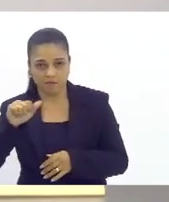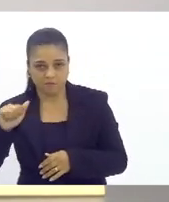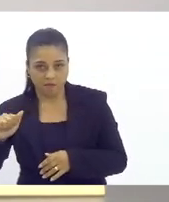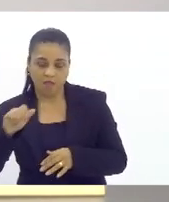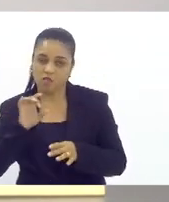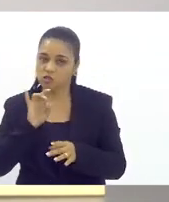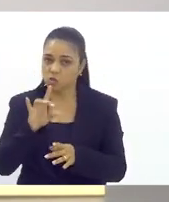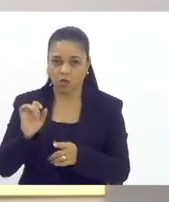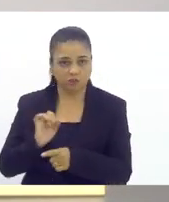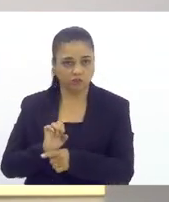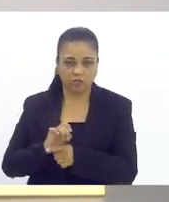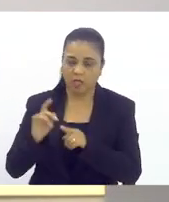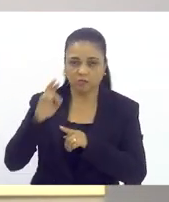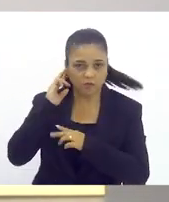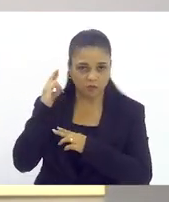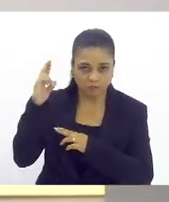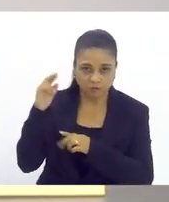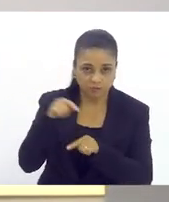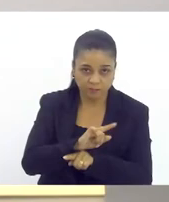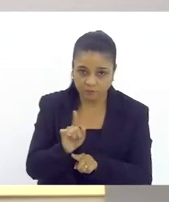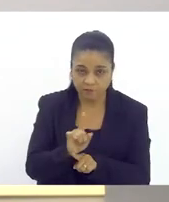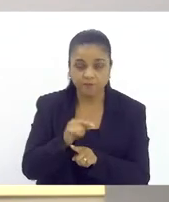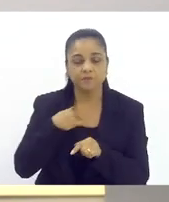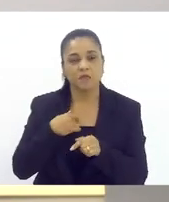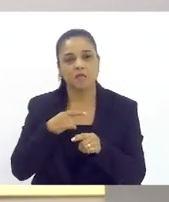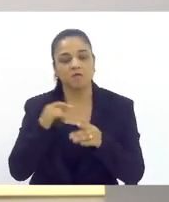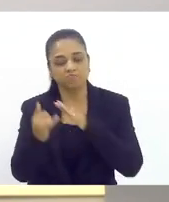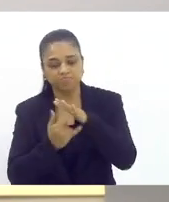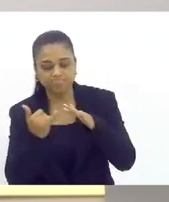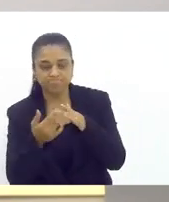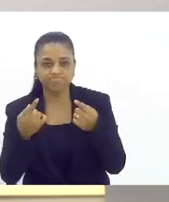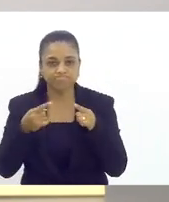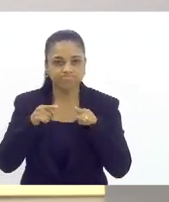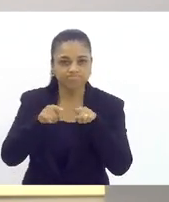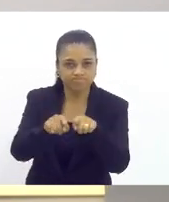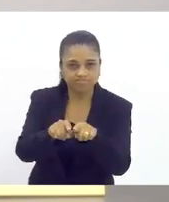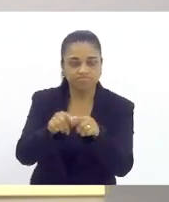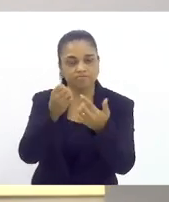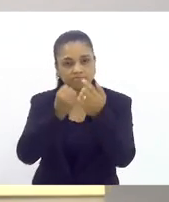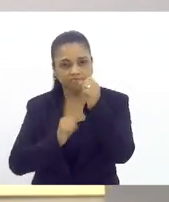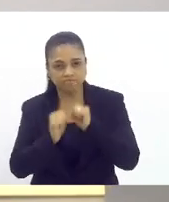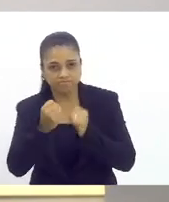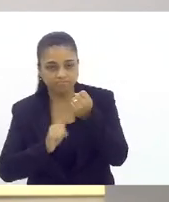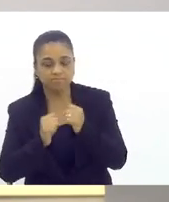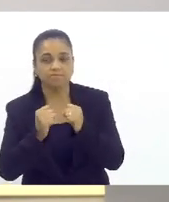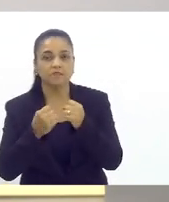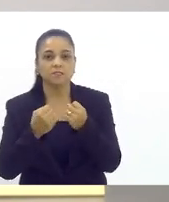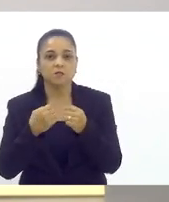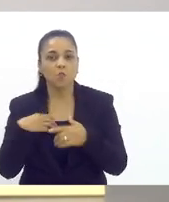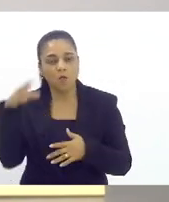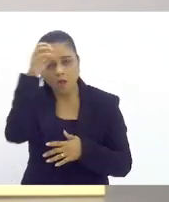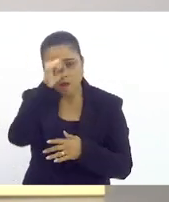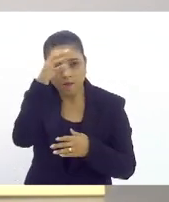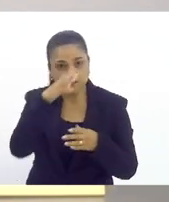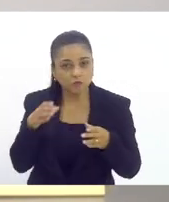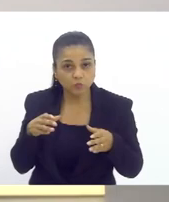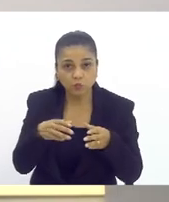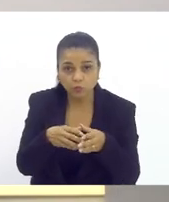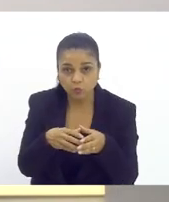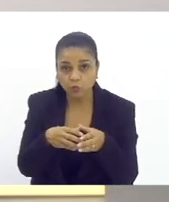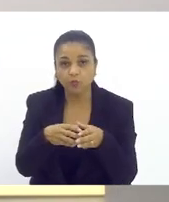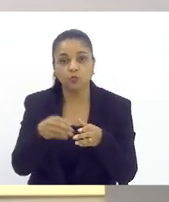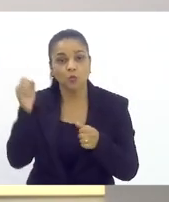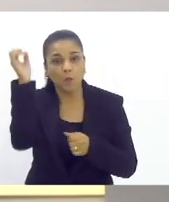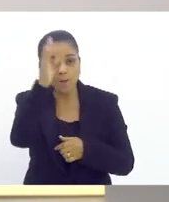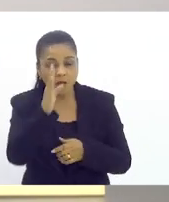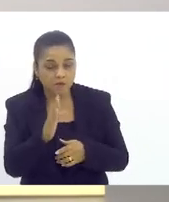comitês de bacia organizações sem fins lucrativos empresas inst então é um aprendizado coletivo não só no rio mas como o